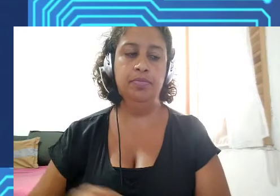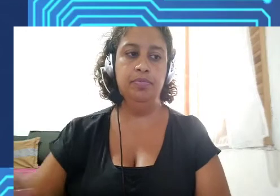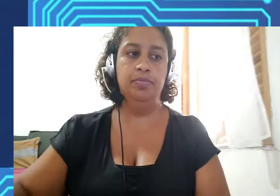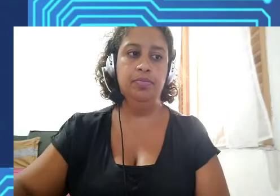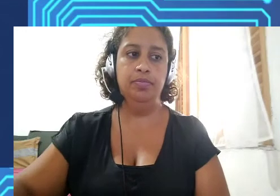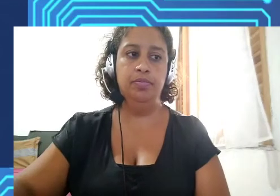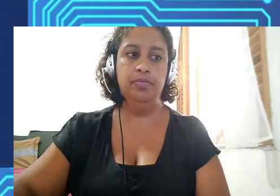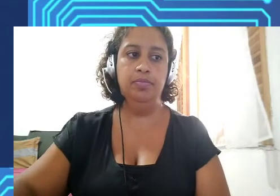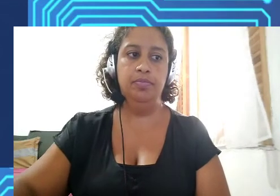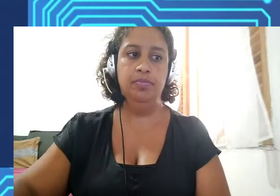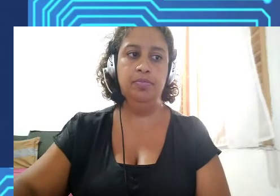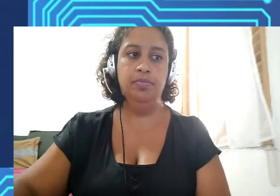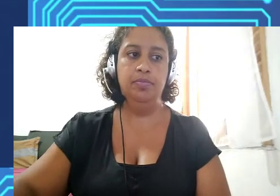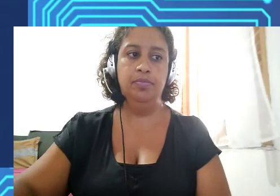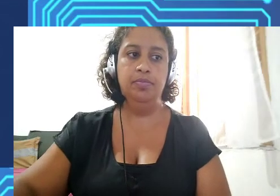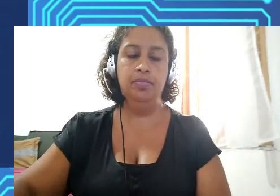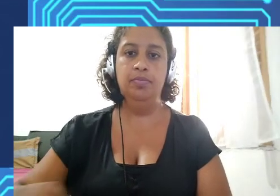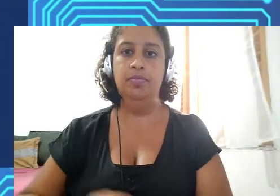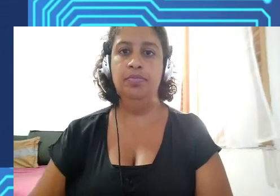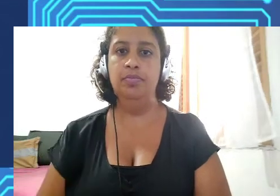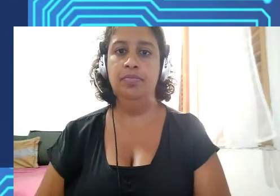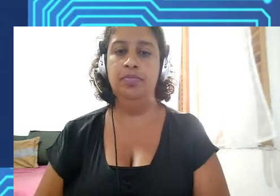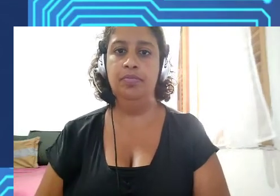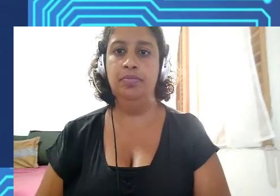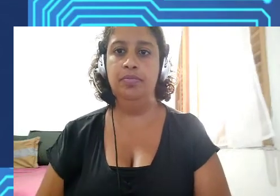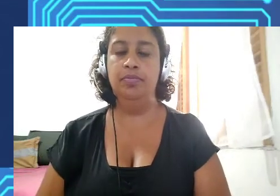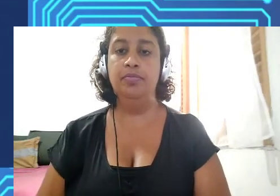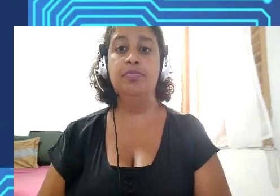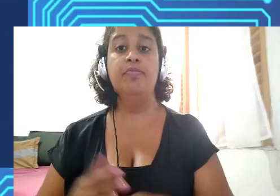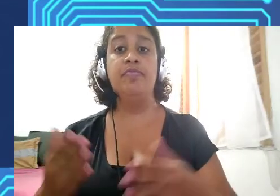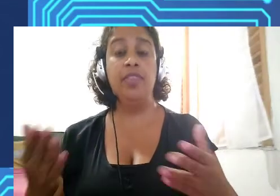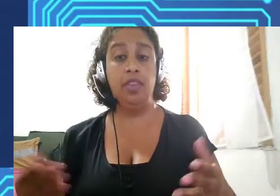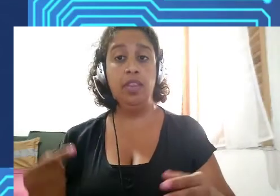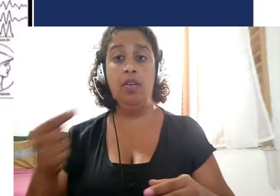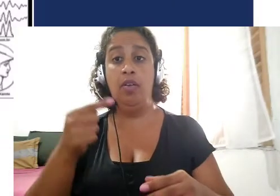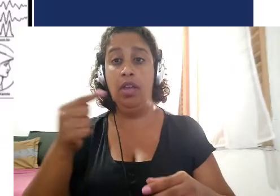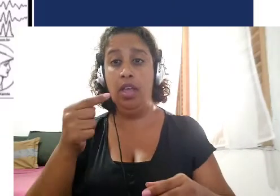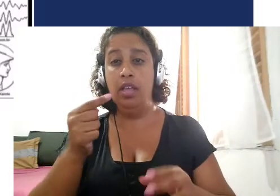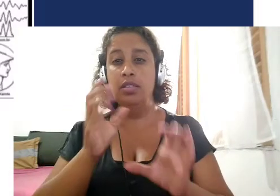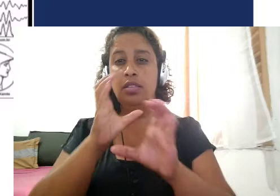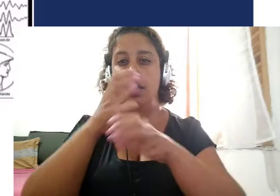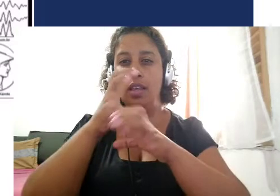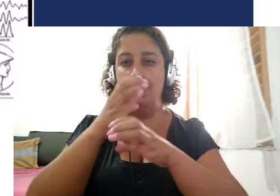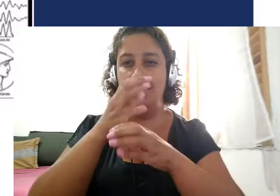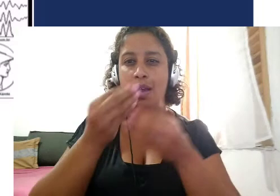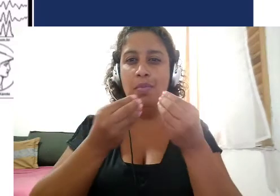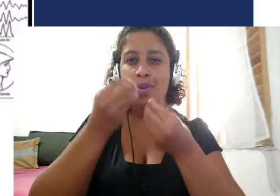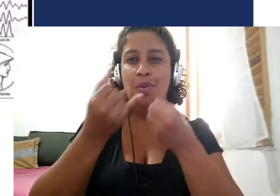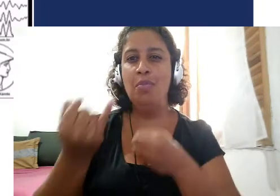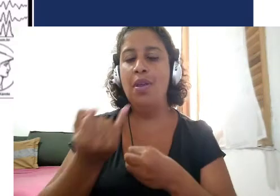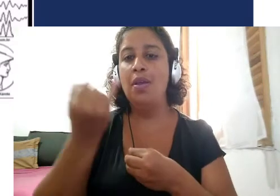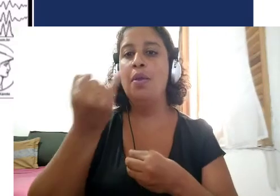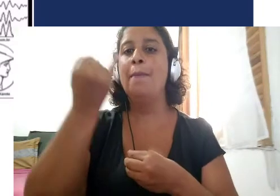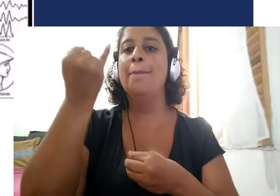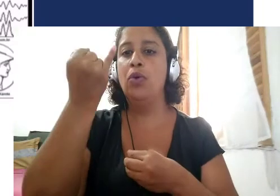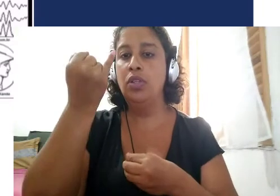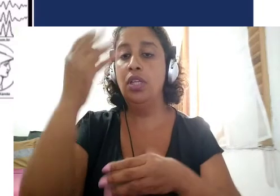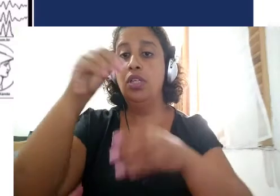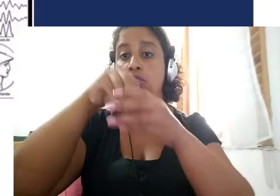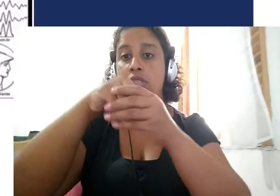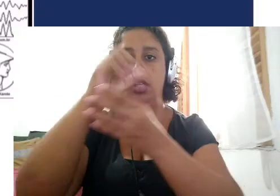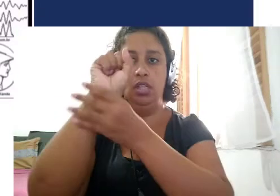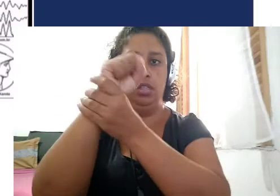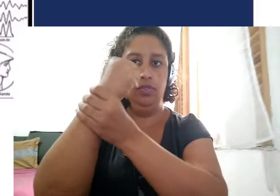tempo e ele mede diferenças de voltagem através de eletrodos colocados no couro cabeludo. É uma representação 2D, que é um gráfico, de uma